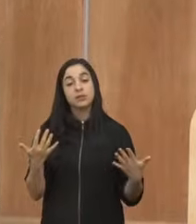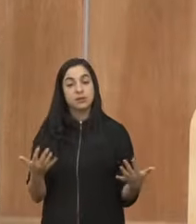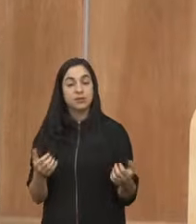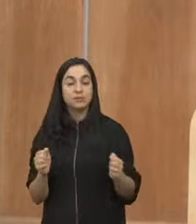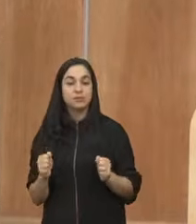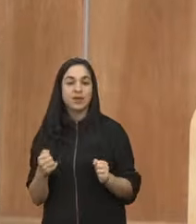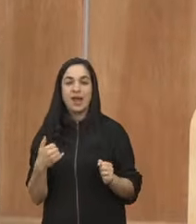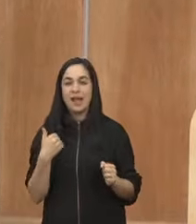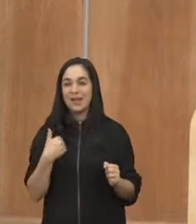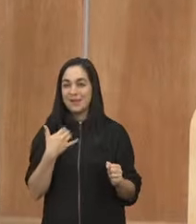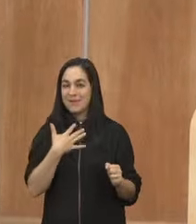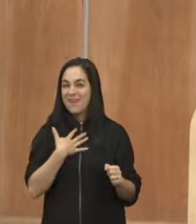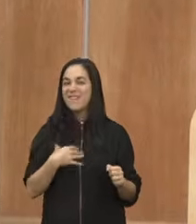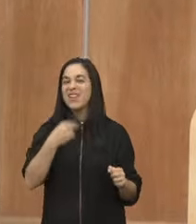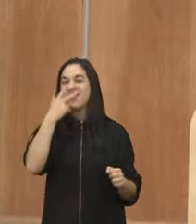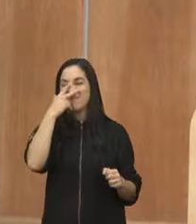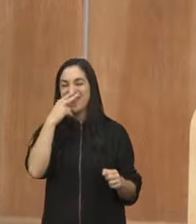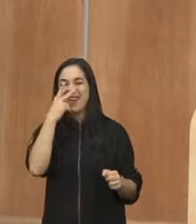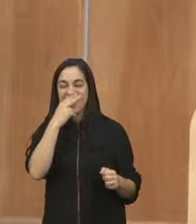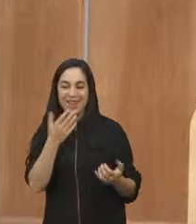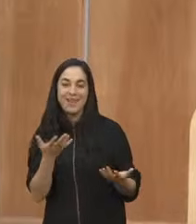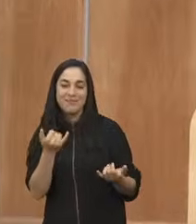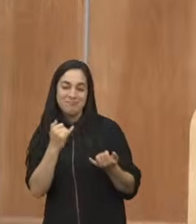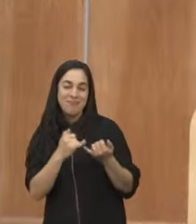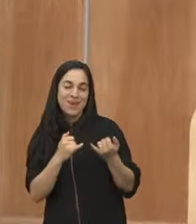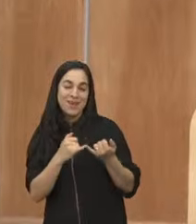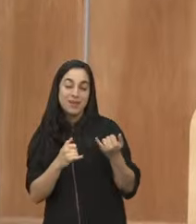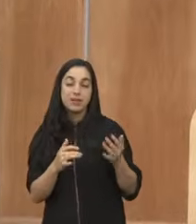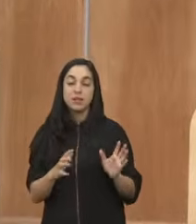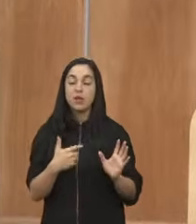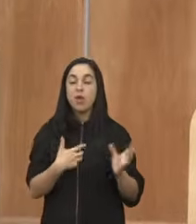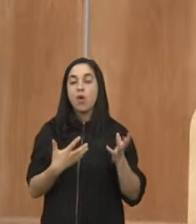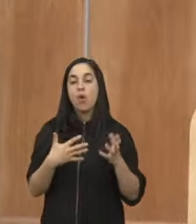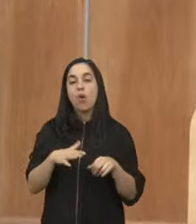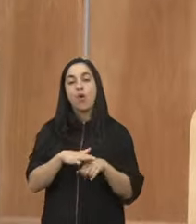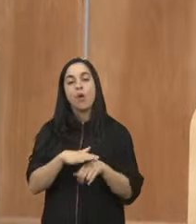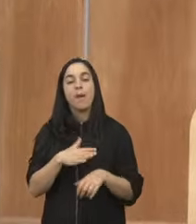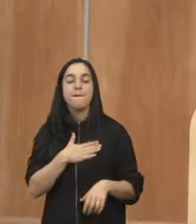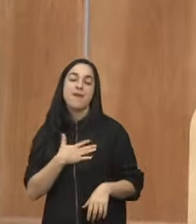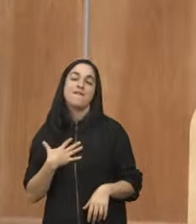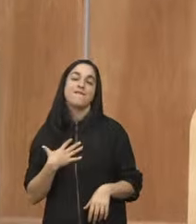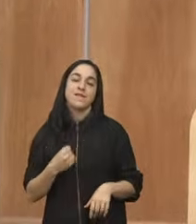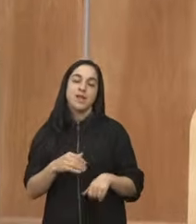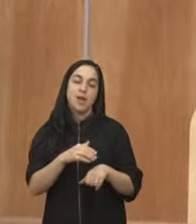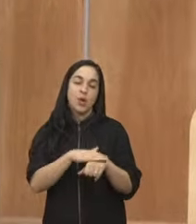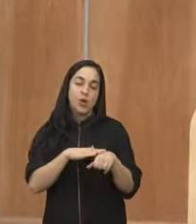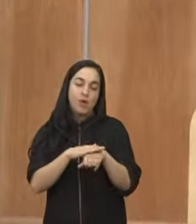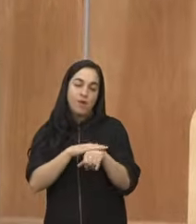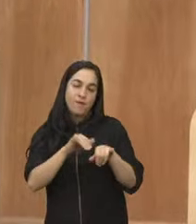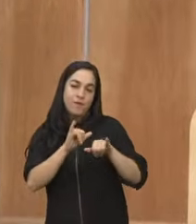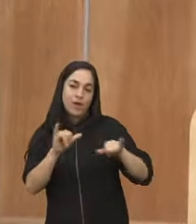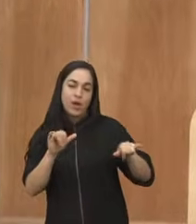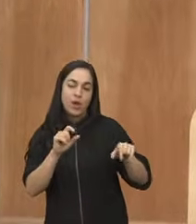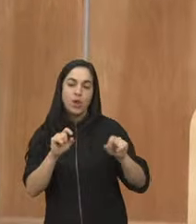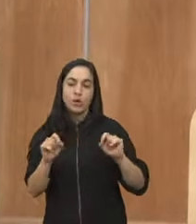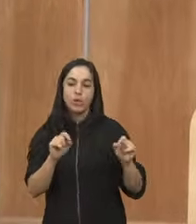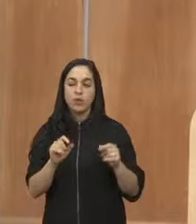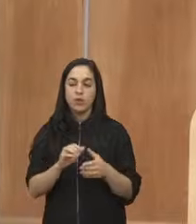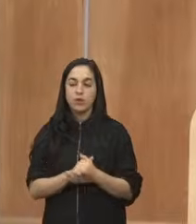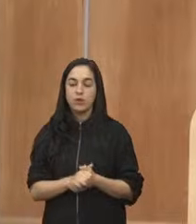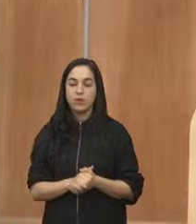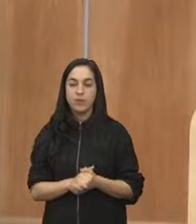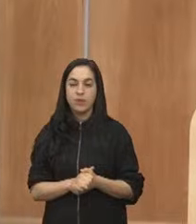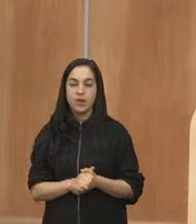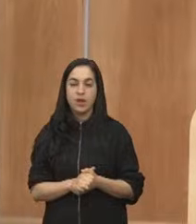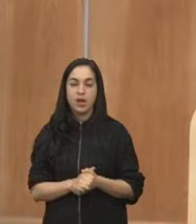a idade da minha filha mais velha. E eu gosto de falar muito para minha filha, nesse mundo hoje, né, que a